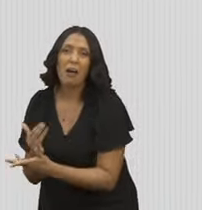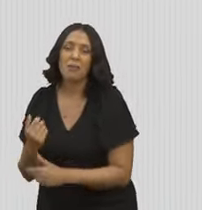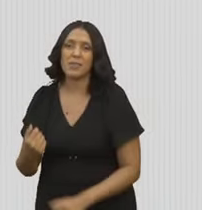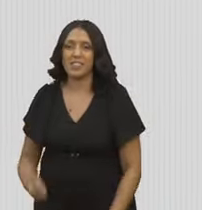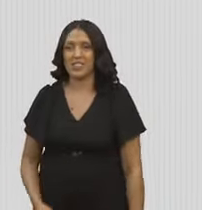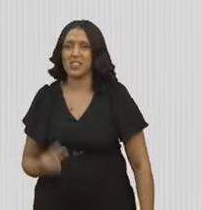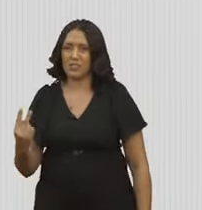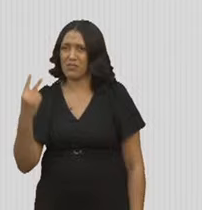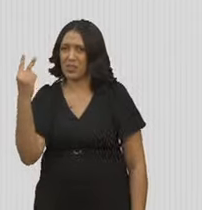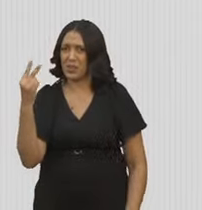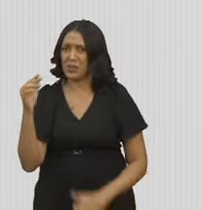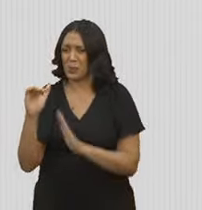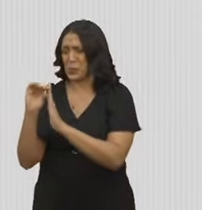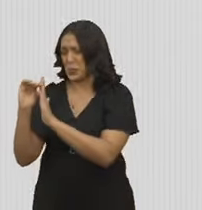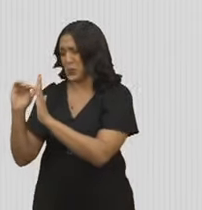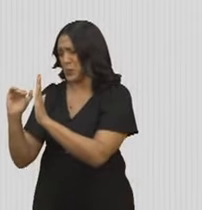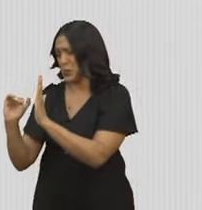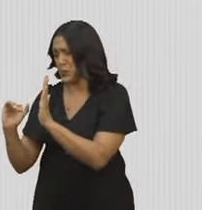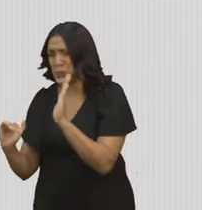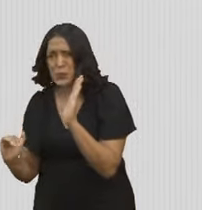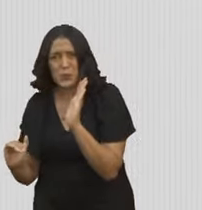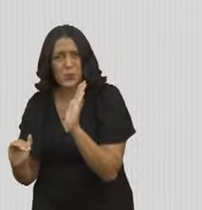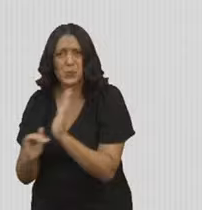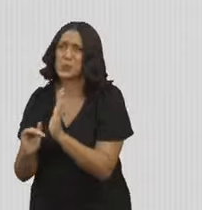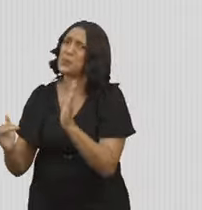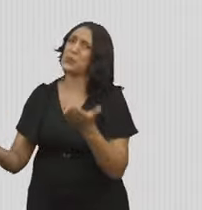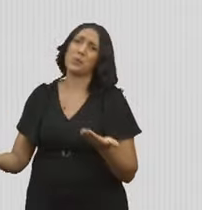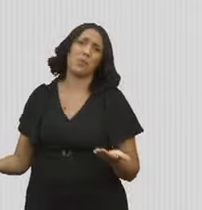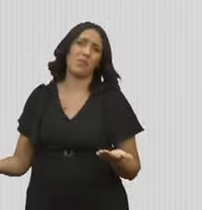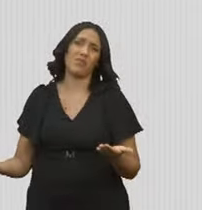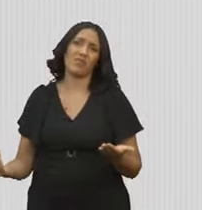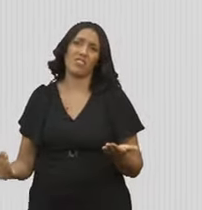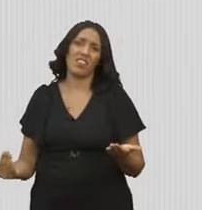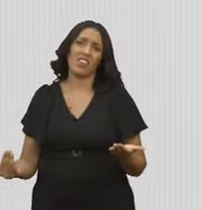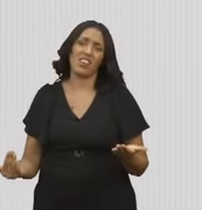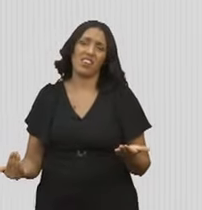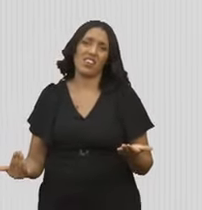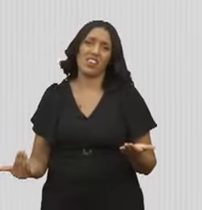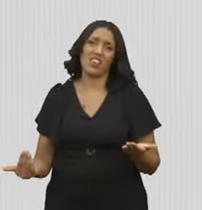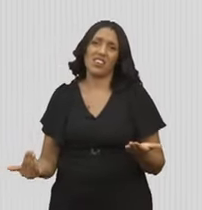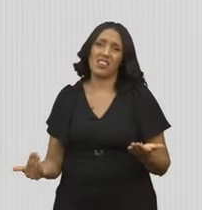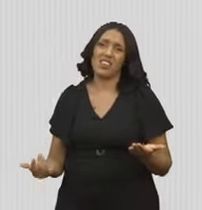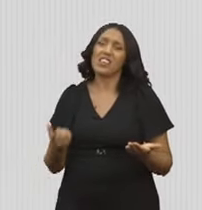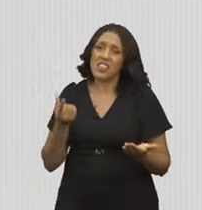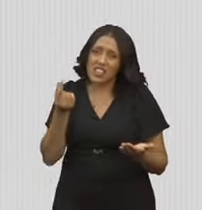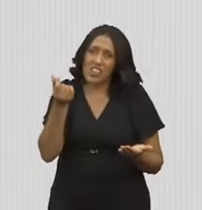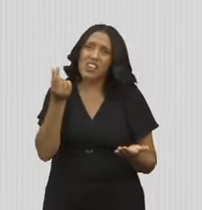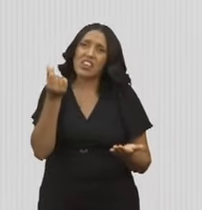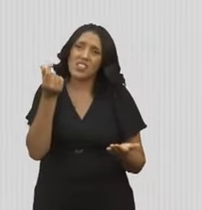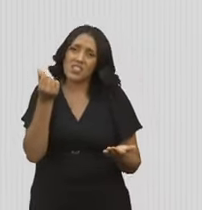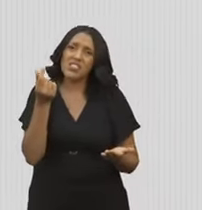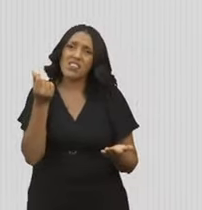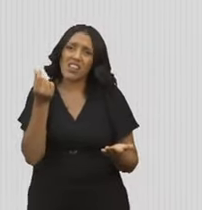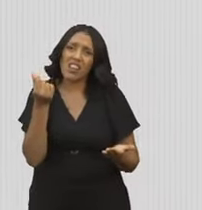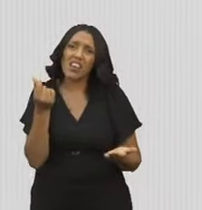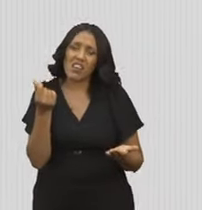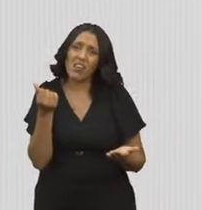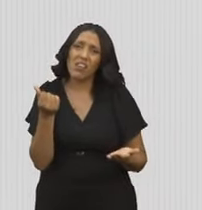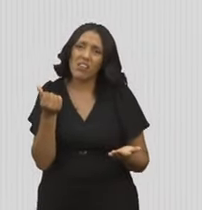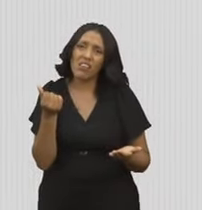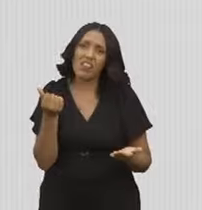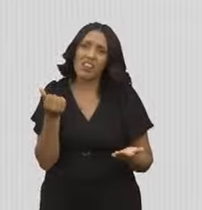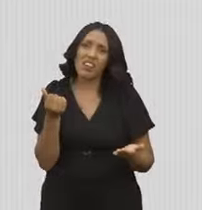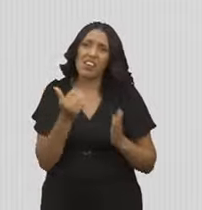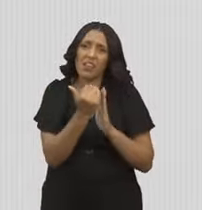Trocar carne por miúdos só tem a ver com corte de gastos. Fazer economia na merenda escolar parece ser uma decisão